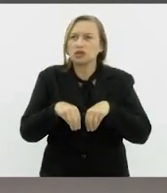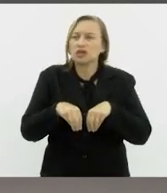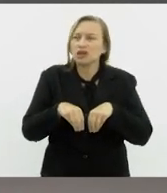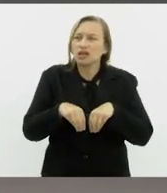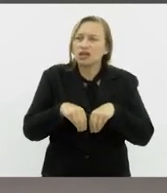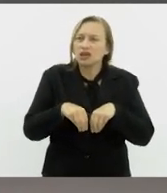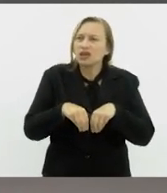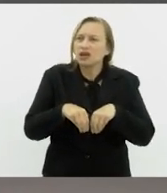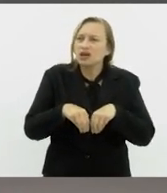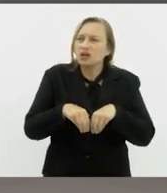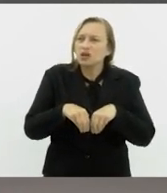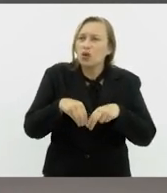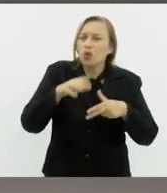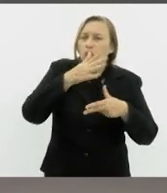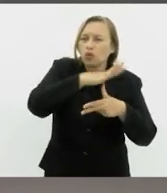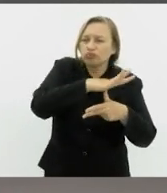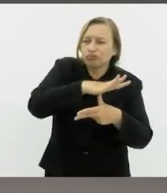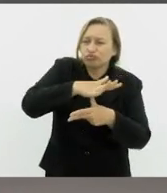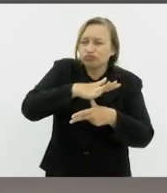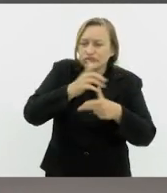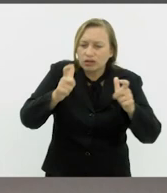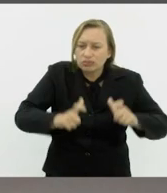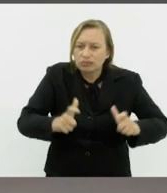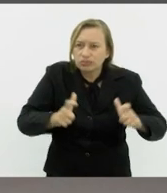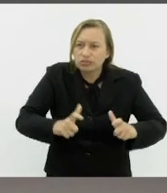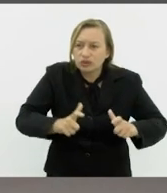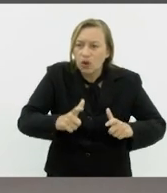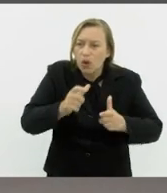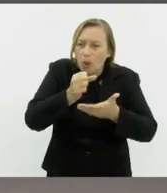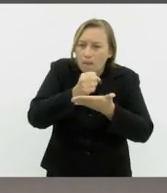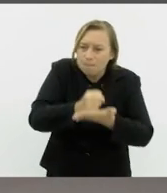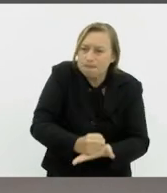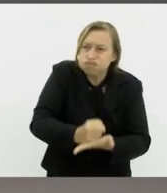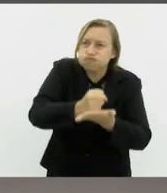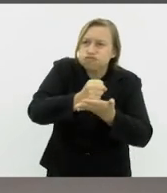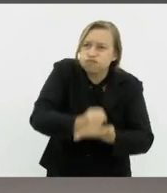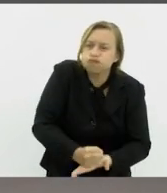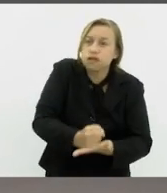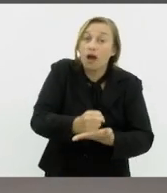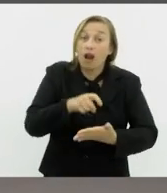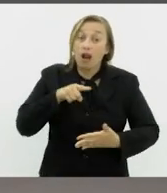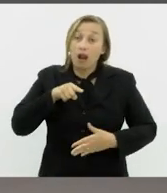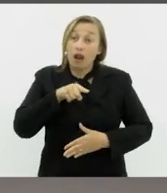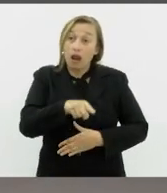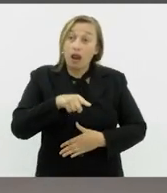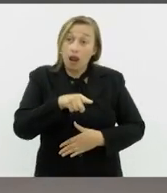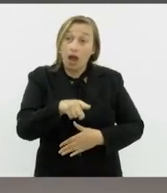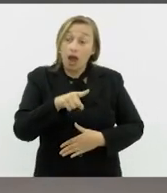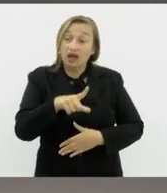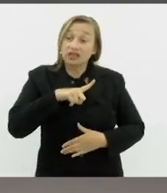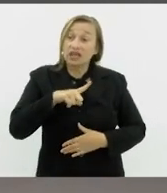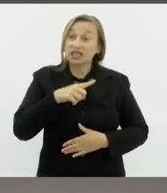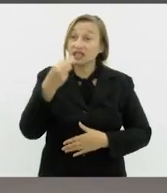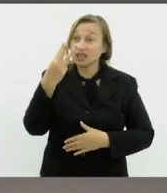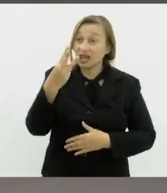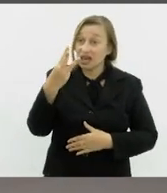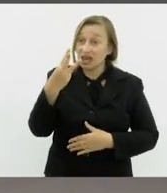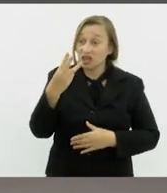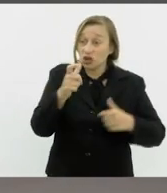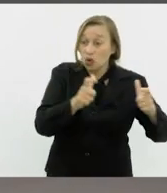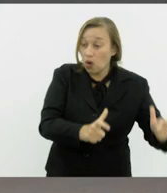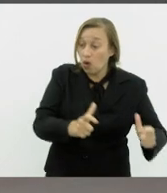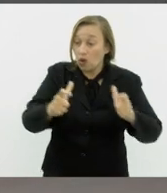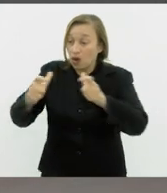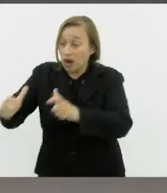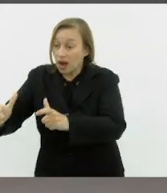o local do heliponto, exatamente por causa do peso, porque lá você tem 3 pistas, 3 locais